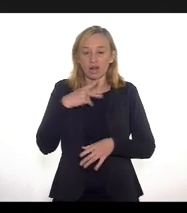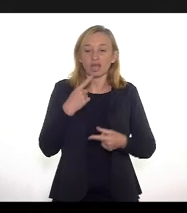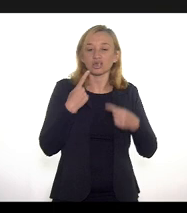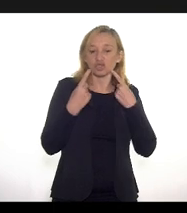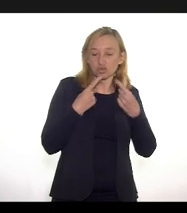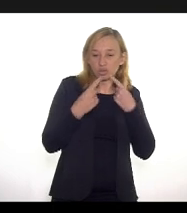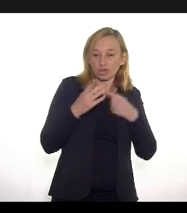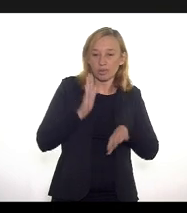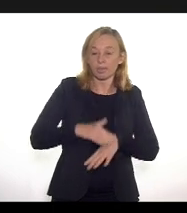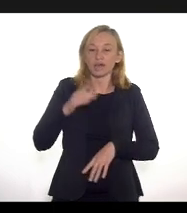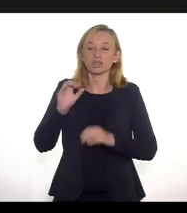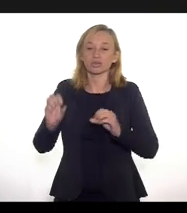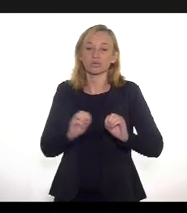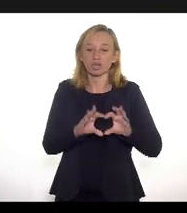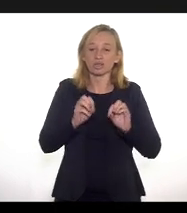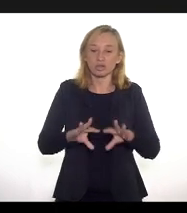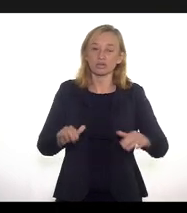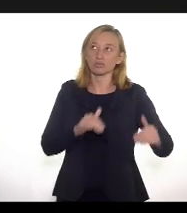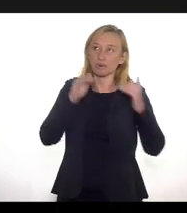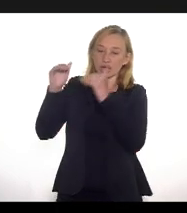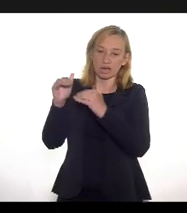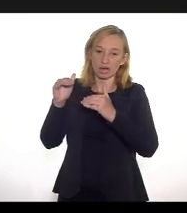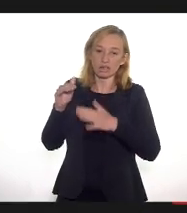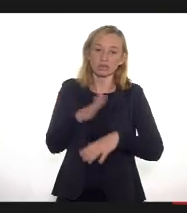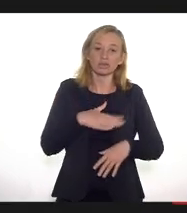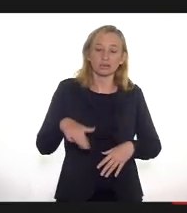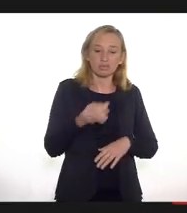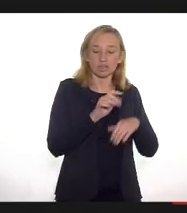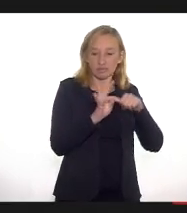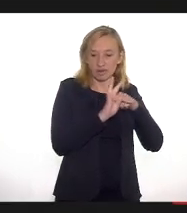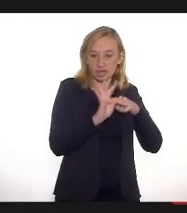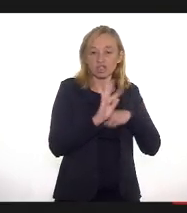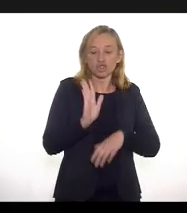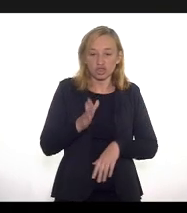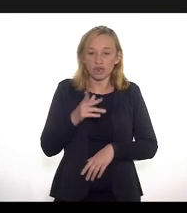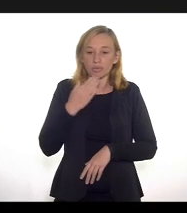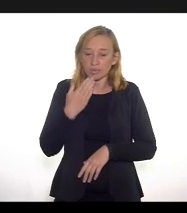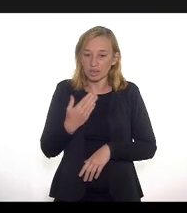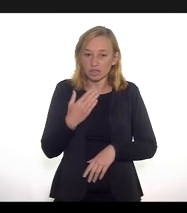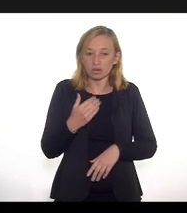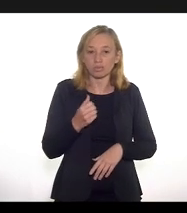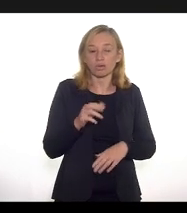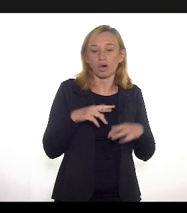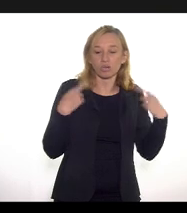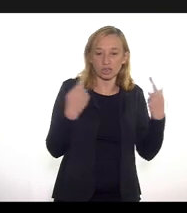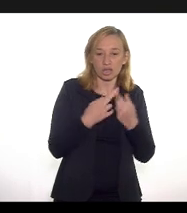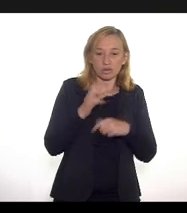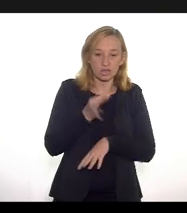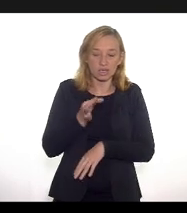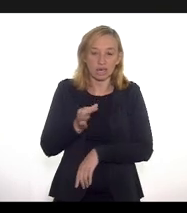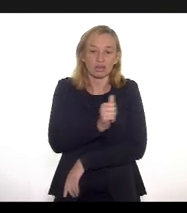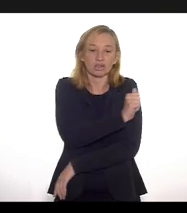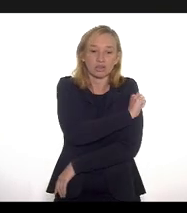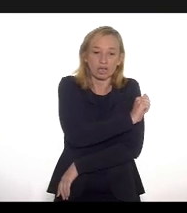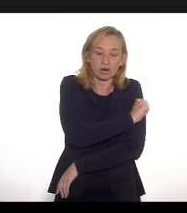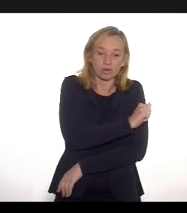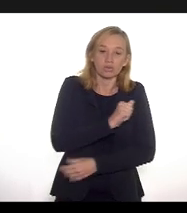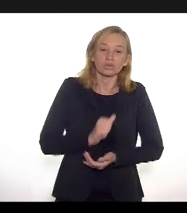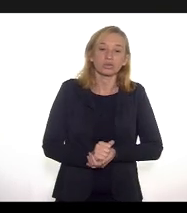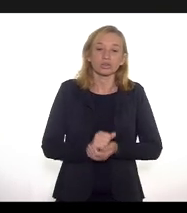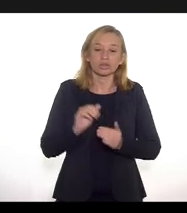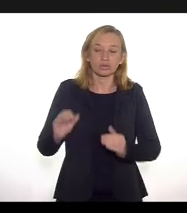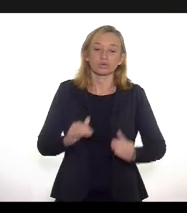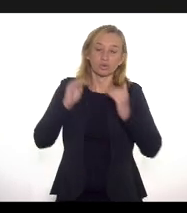mais o ensino superior aqui nessas audiências, nos espaços da FAETEC, já solicitando uma reunião específica dos alunos de várias unidades do ensino